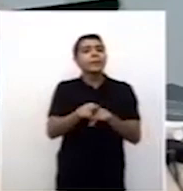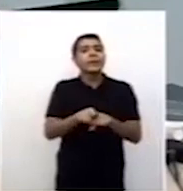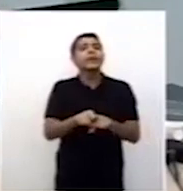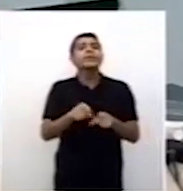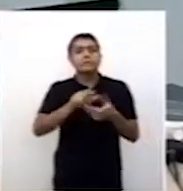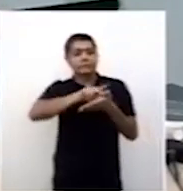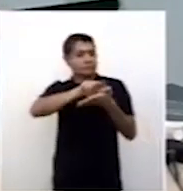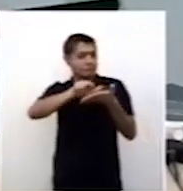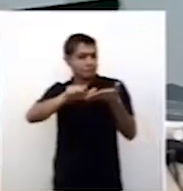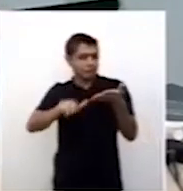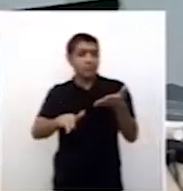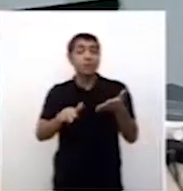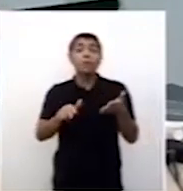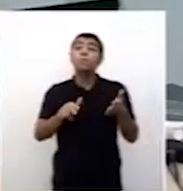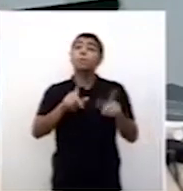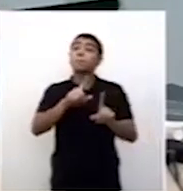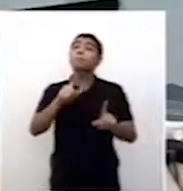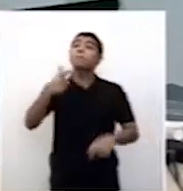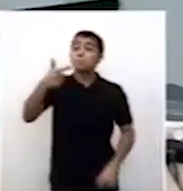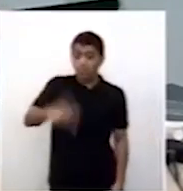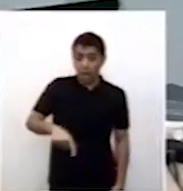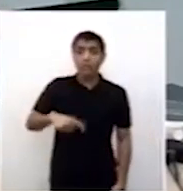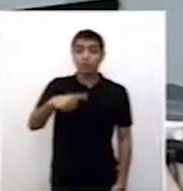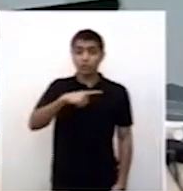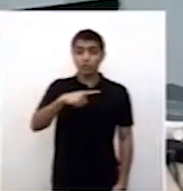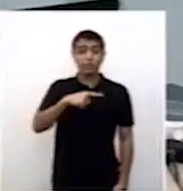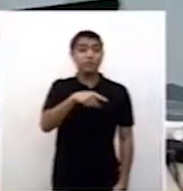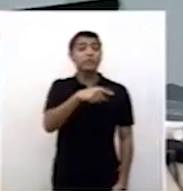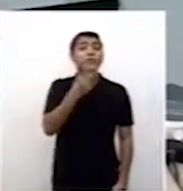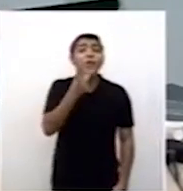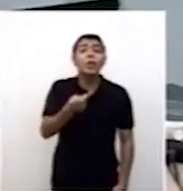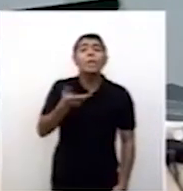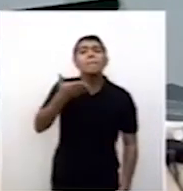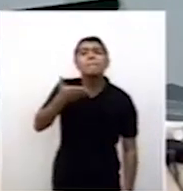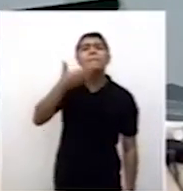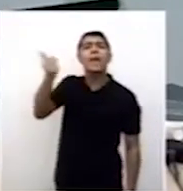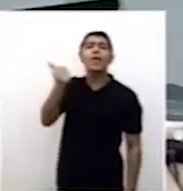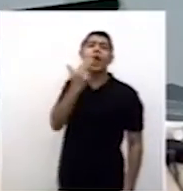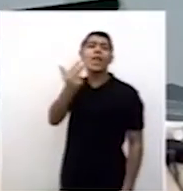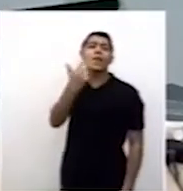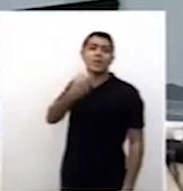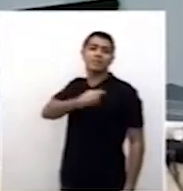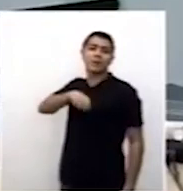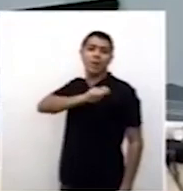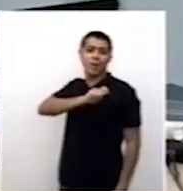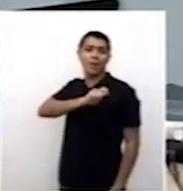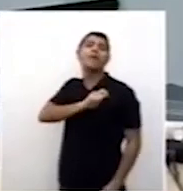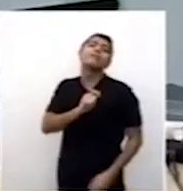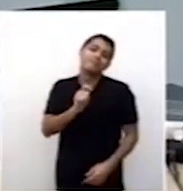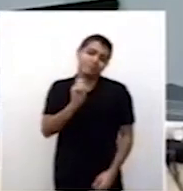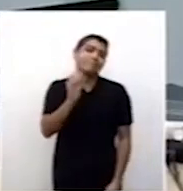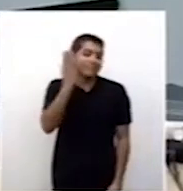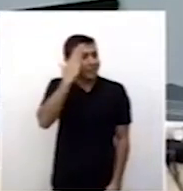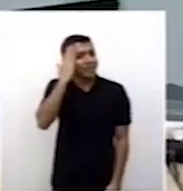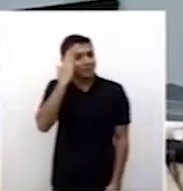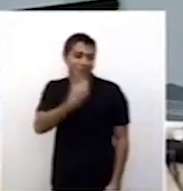está surgindo aqui o espanhol, que é melhor falar espanhol. O espanhol é uma língua também muito interessante, mas hoje é aula de inglês, né?